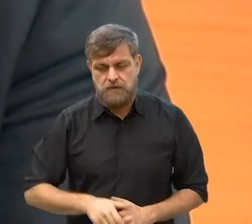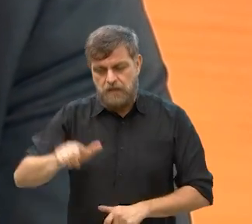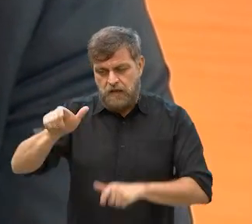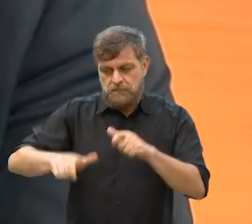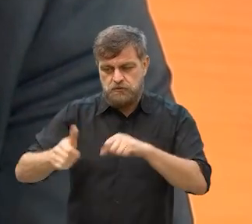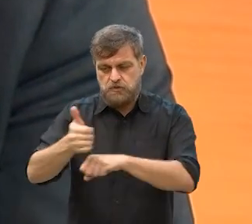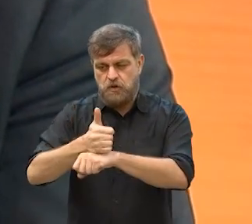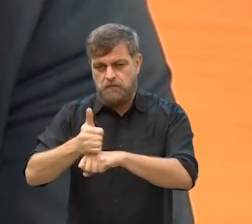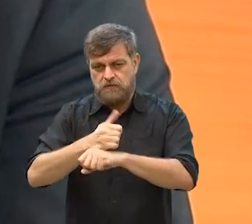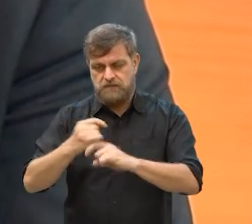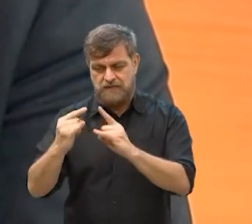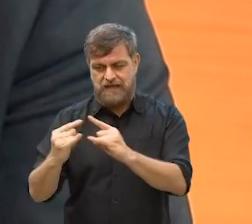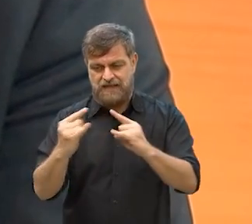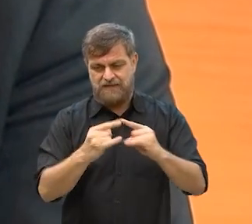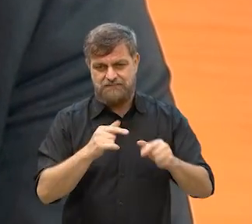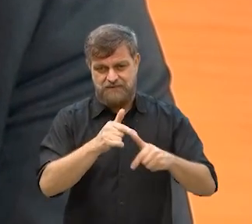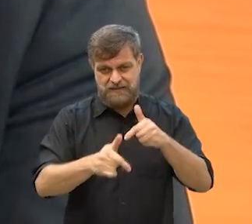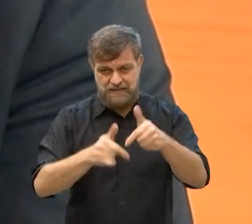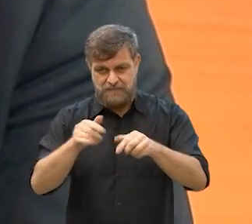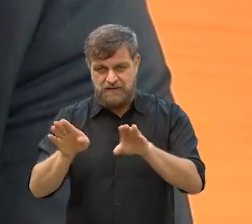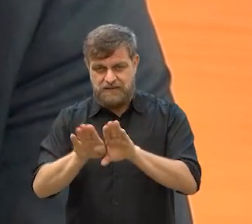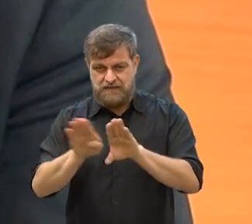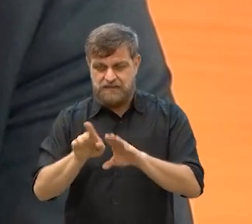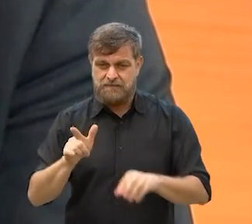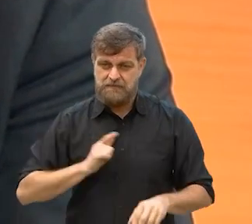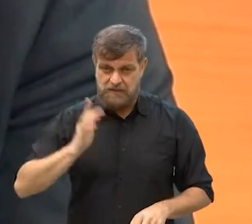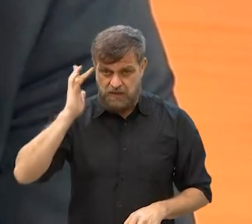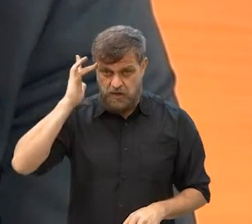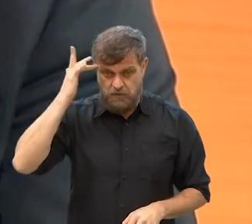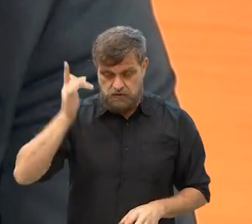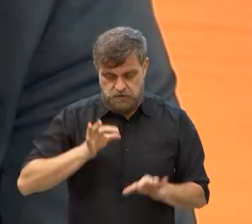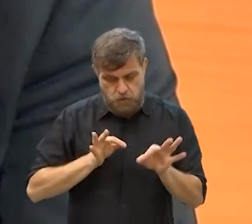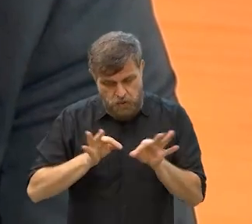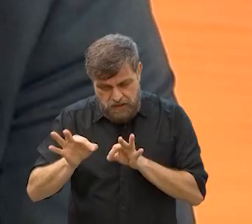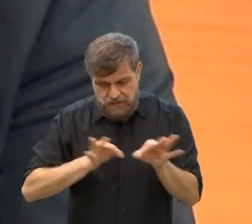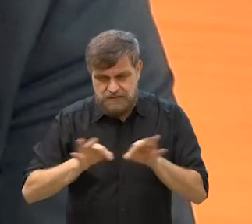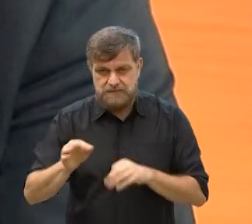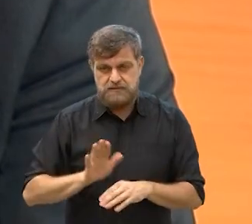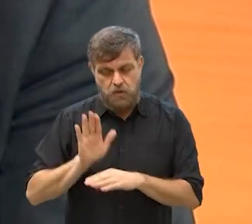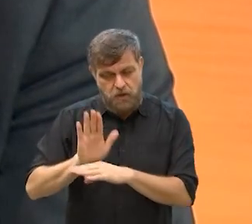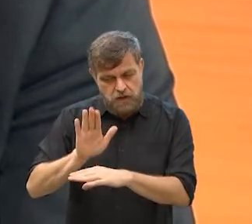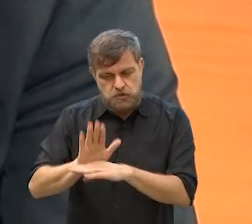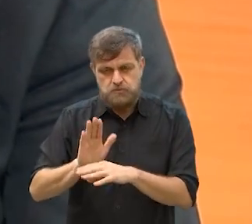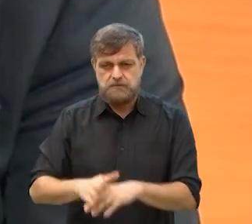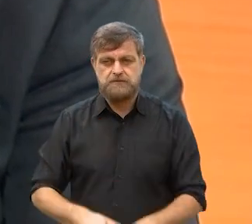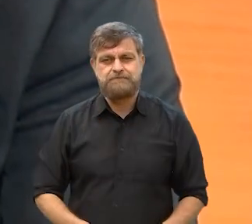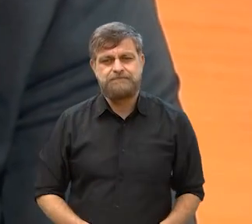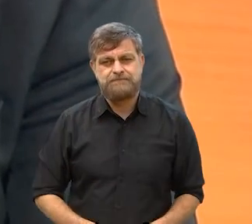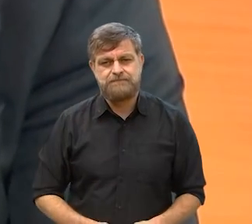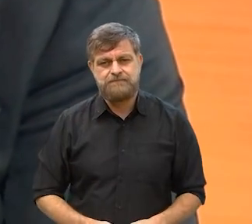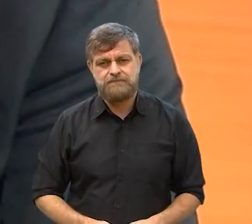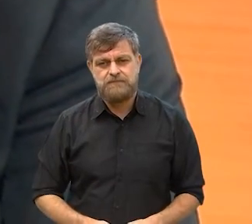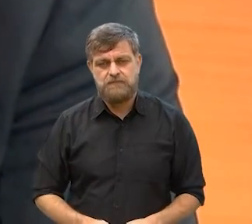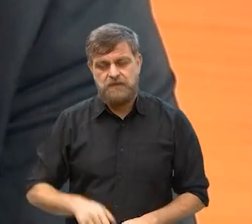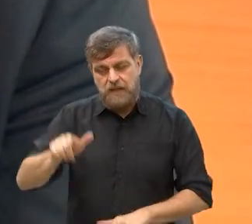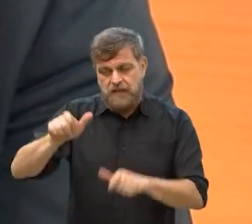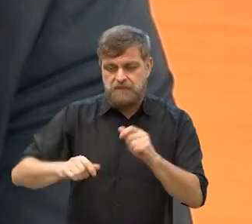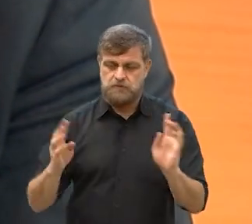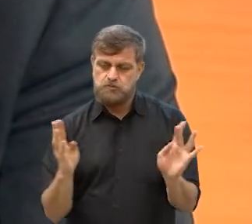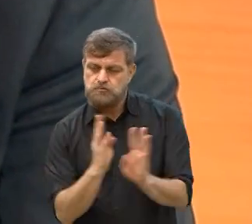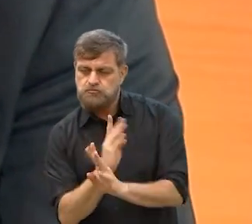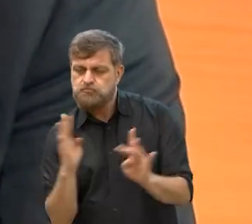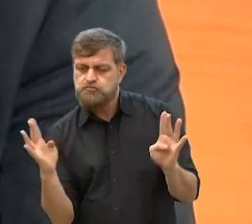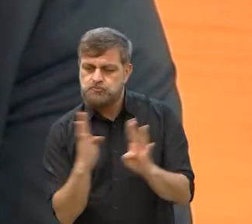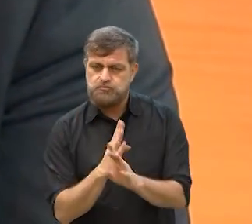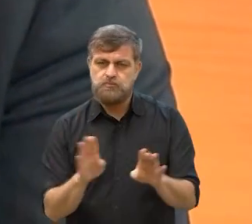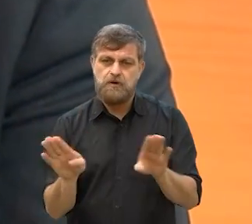pessoal e um pouquinho mais de organização, né? Acho que a organização contribui bastante também. E os próprios usuários da Feira Livre,